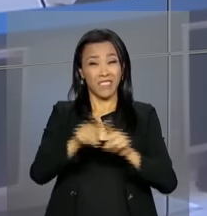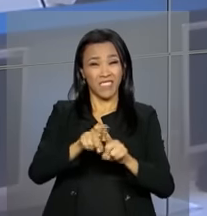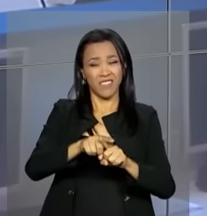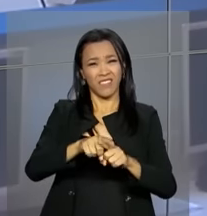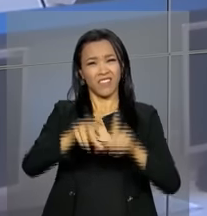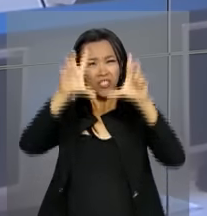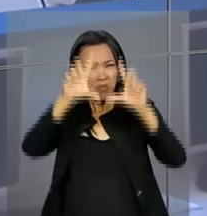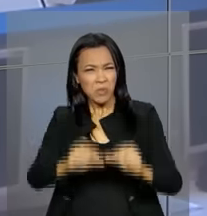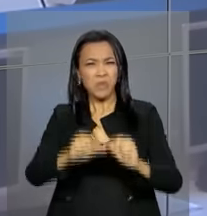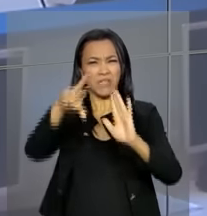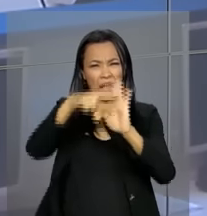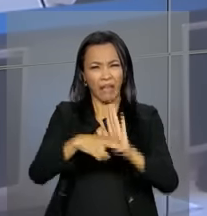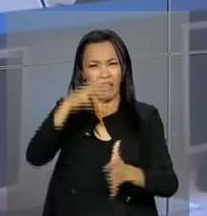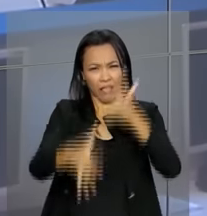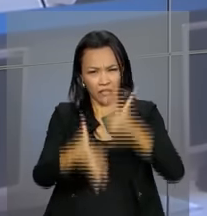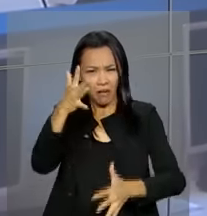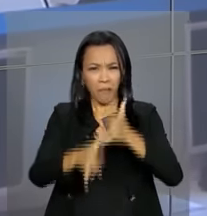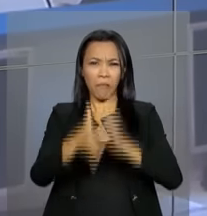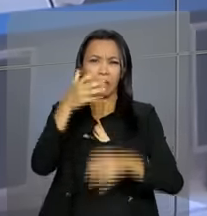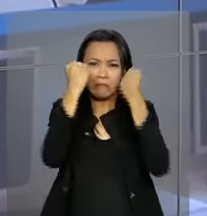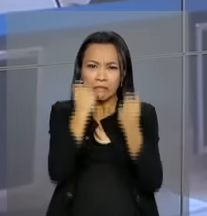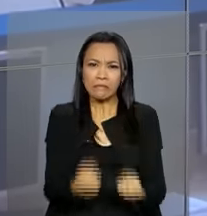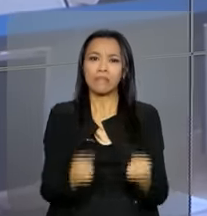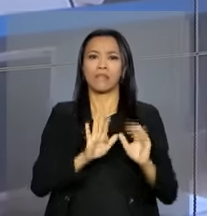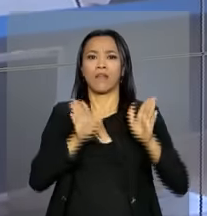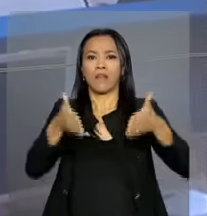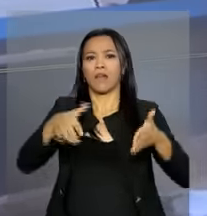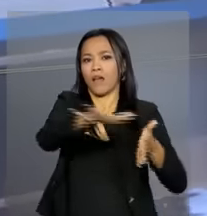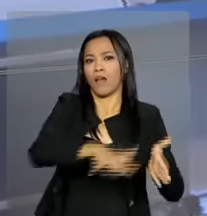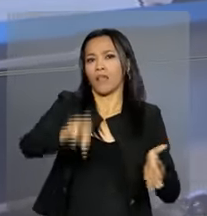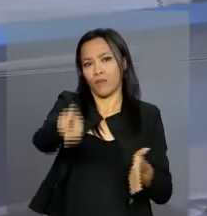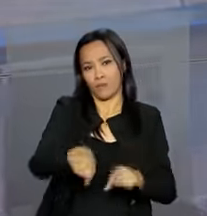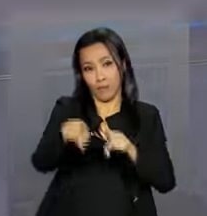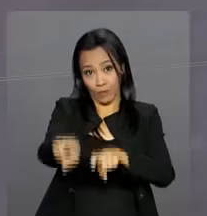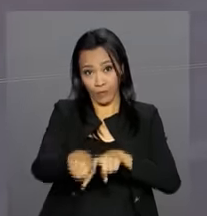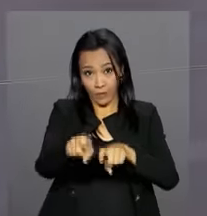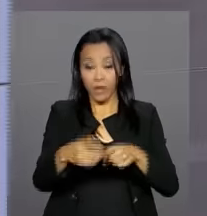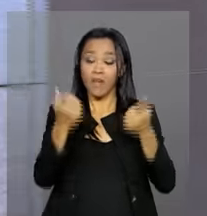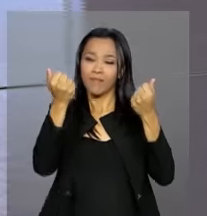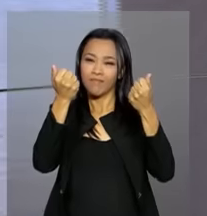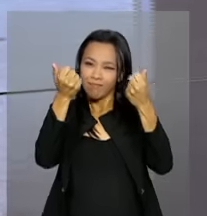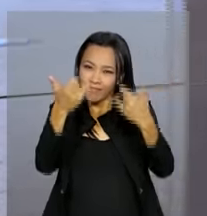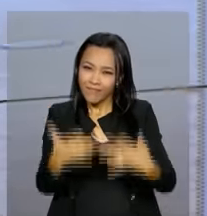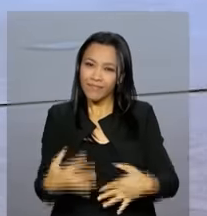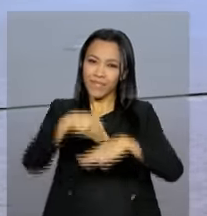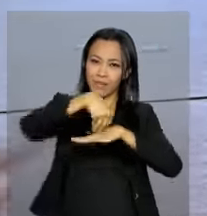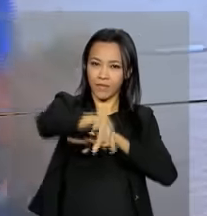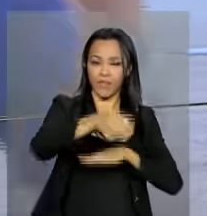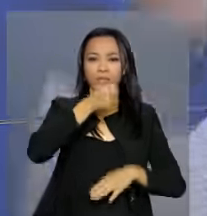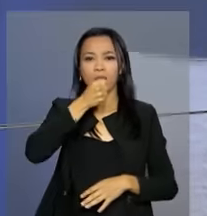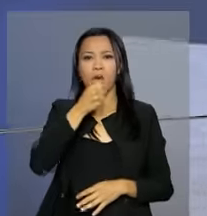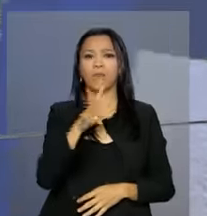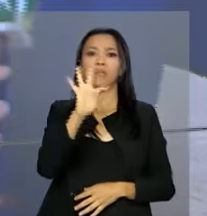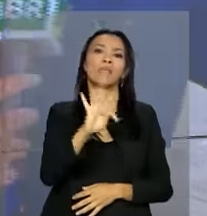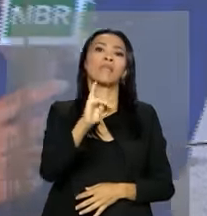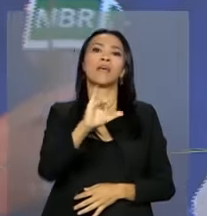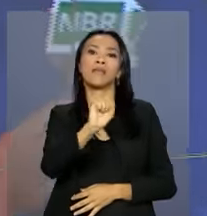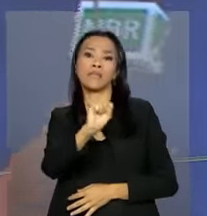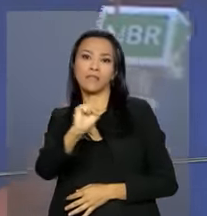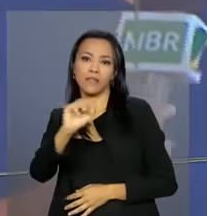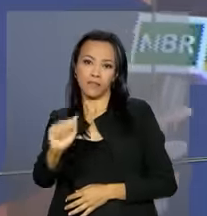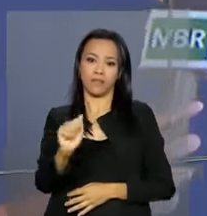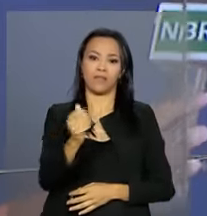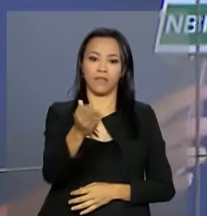da agricultura no estado Vamos então saber os detalhes ao vivo com a repórter Taíssa Dias Oi Taíssa bom dia para você